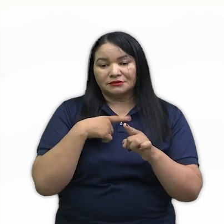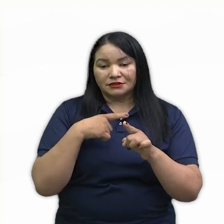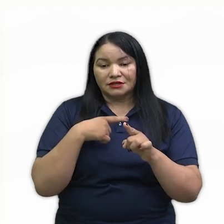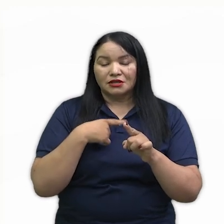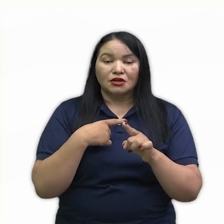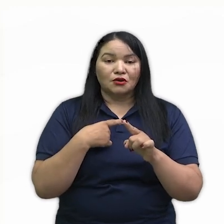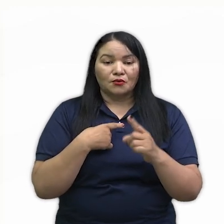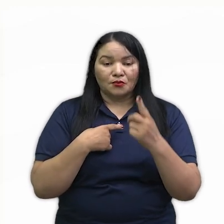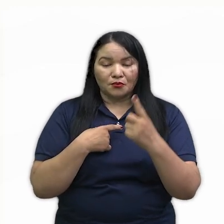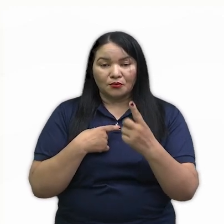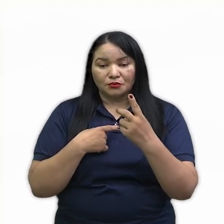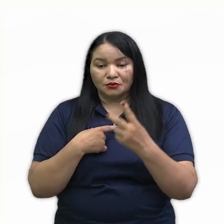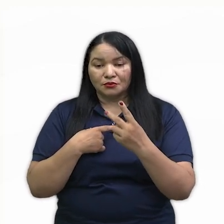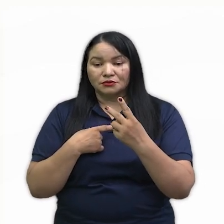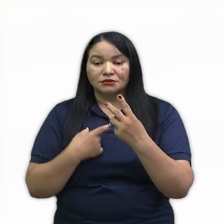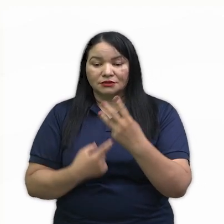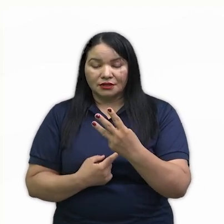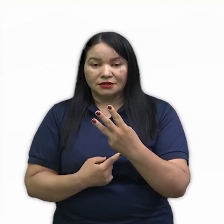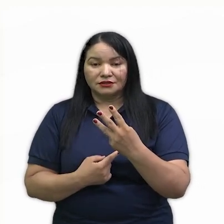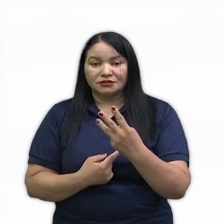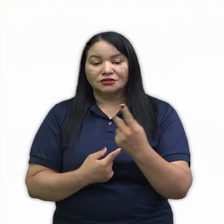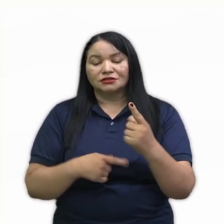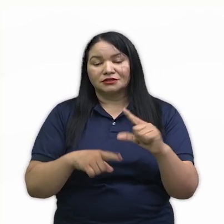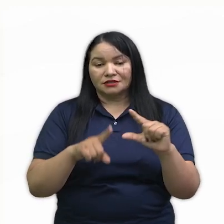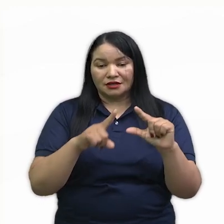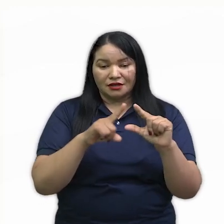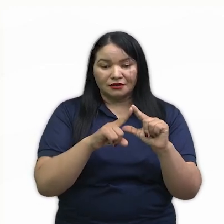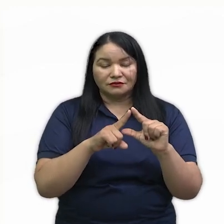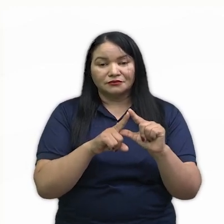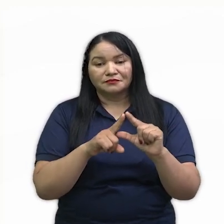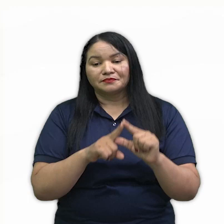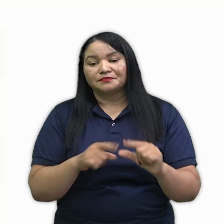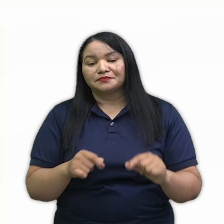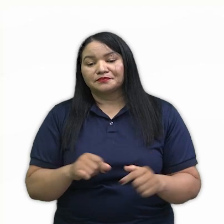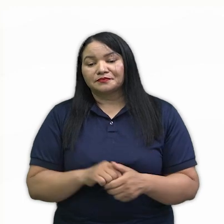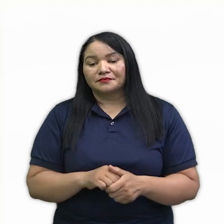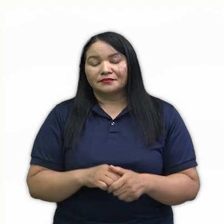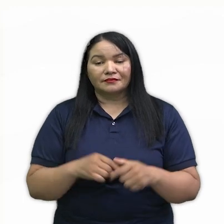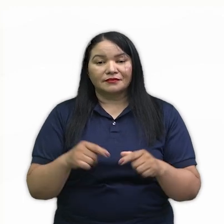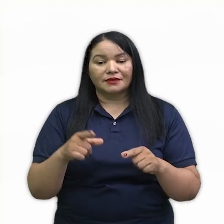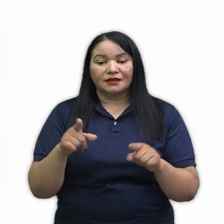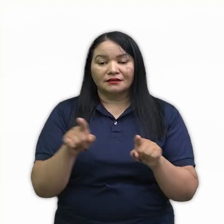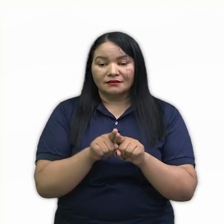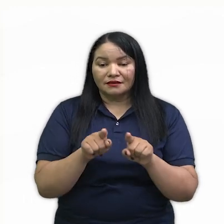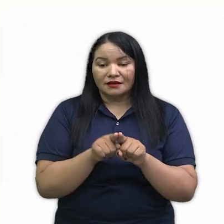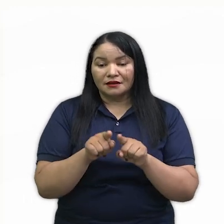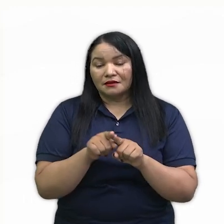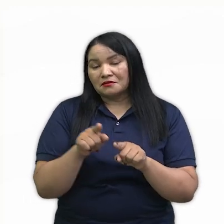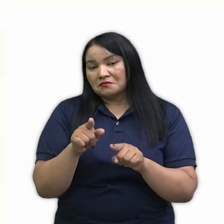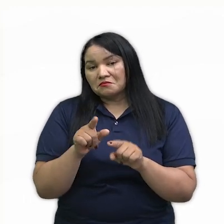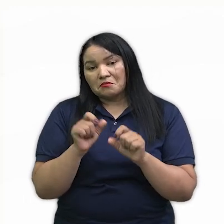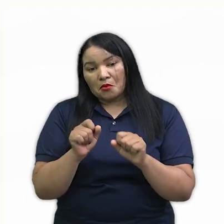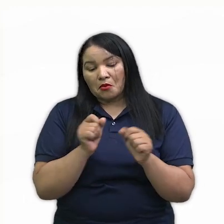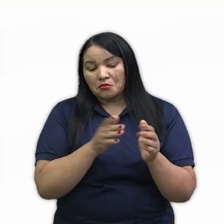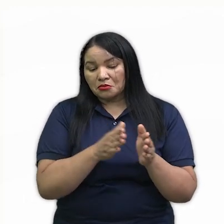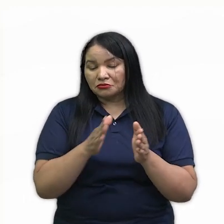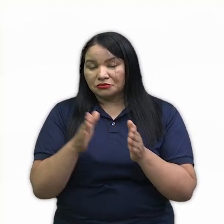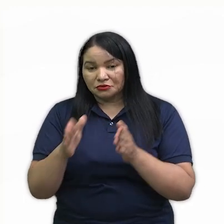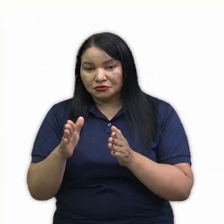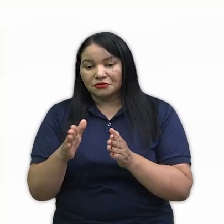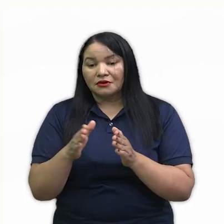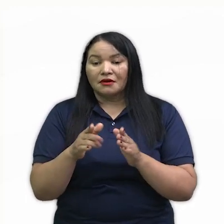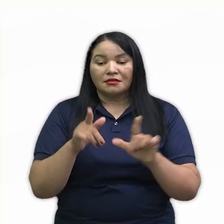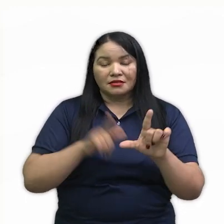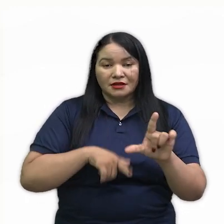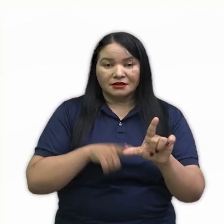2 triângulos, 3 triângulos, tá? Posso ter ainda uma sequência formada por letras,